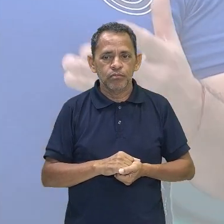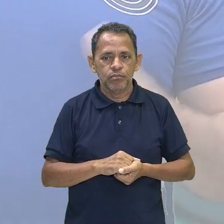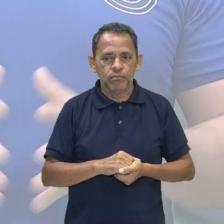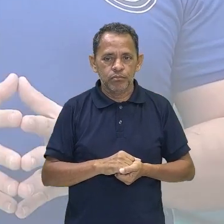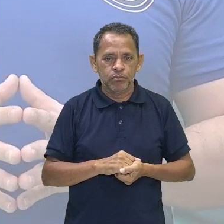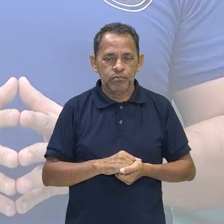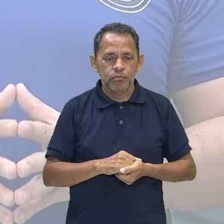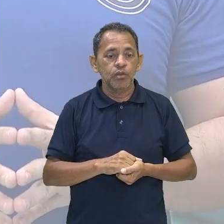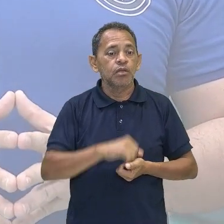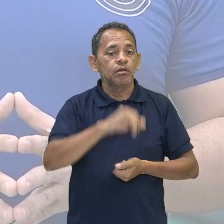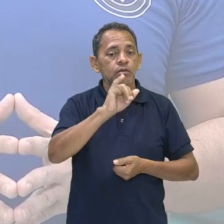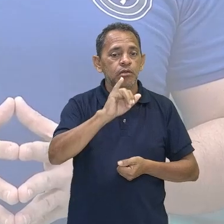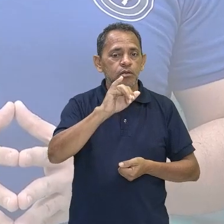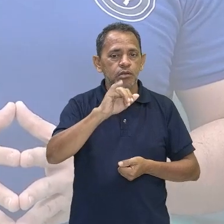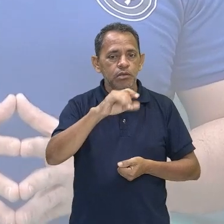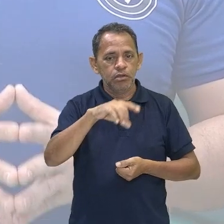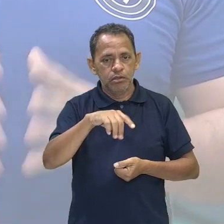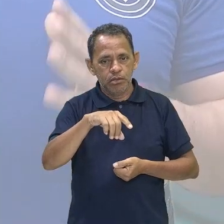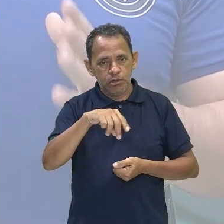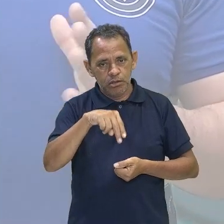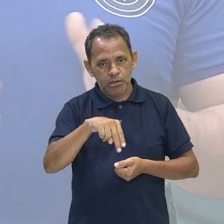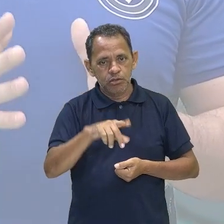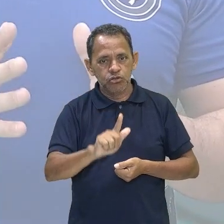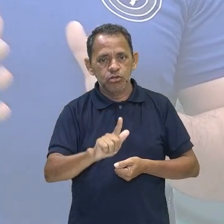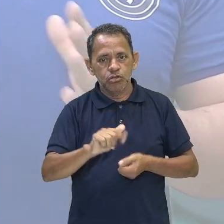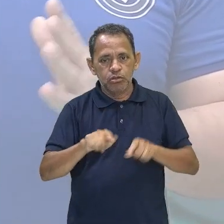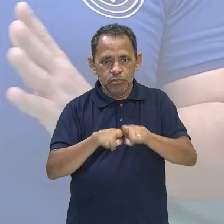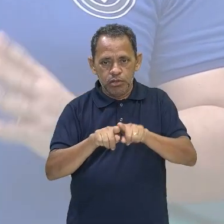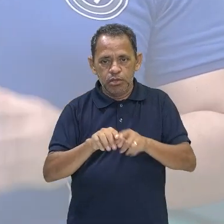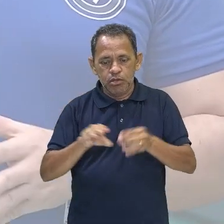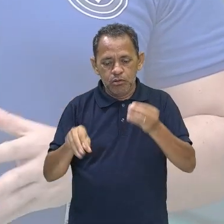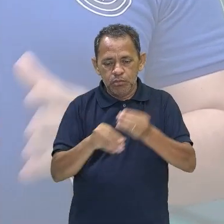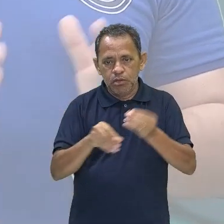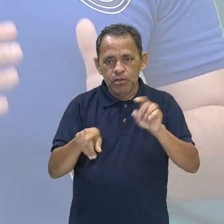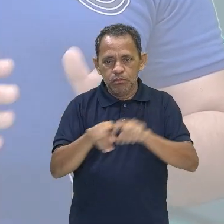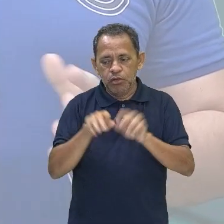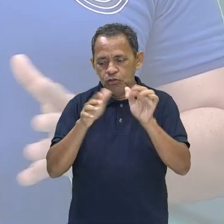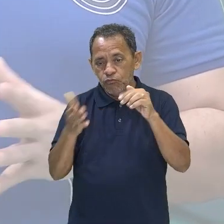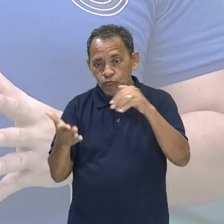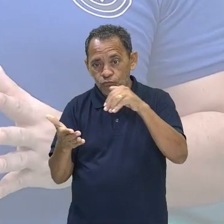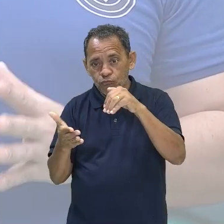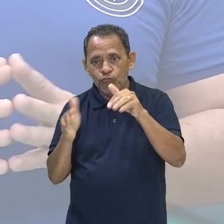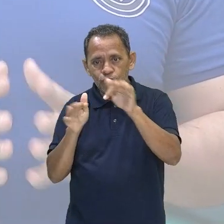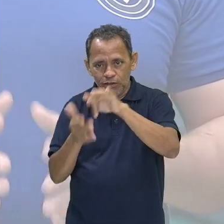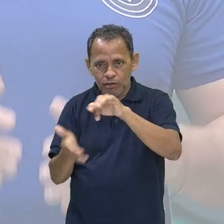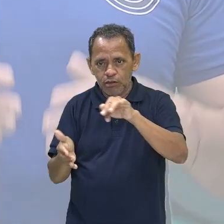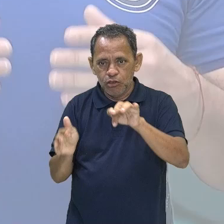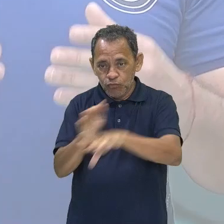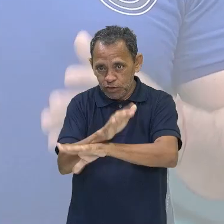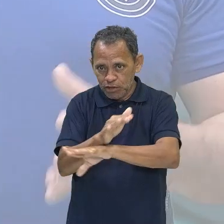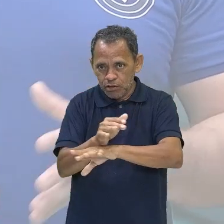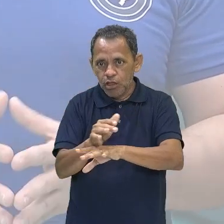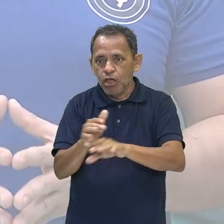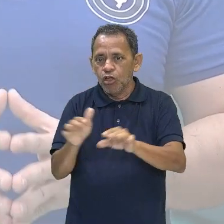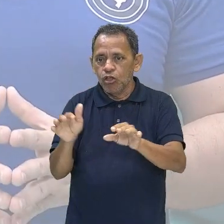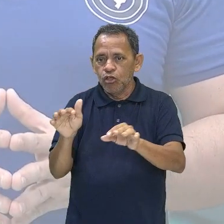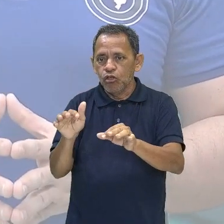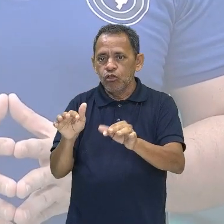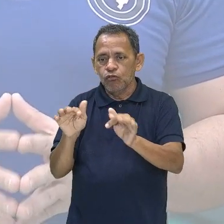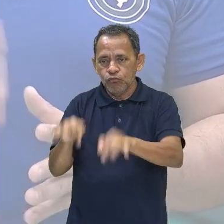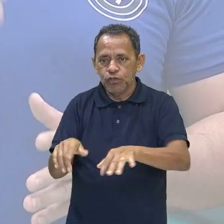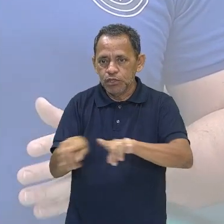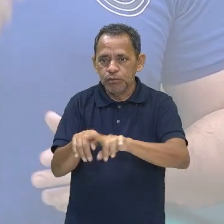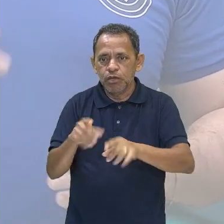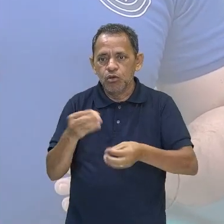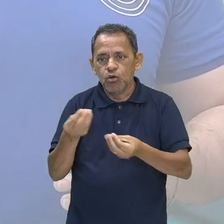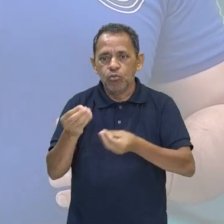e obviamente a interrogação no final. Bem separadinho para vocês entenderem como é que funciona. Olha só, are you running in the